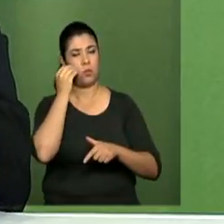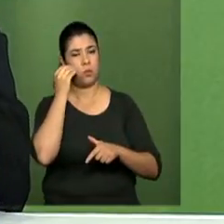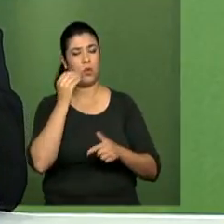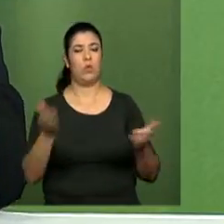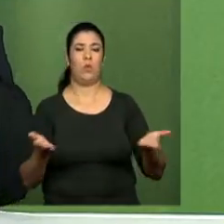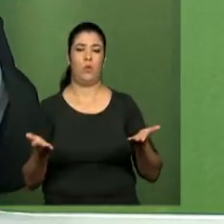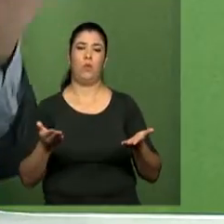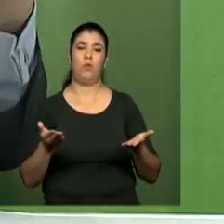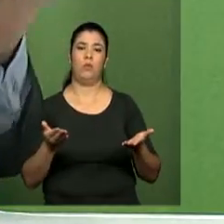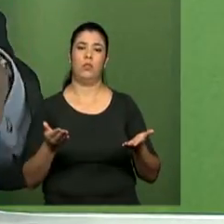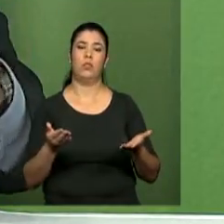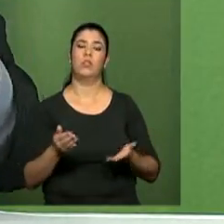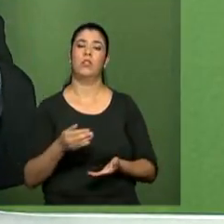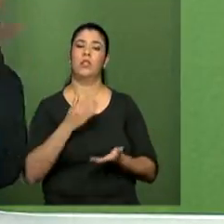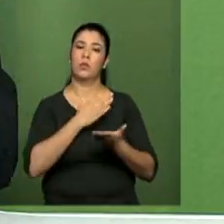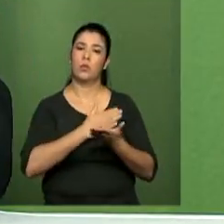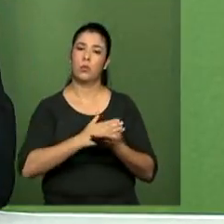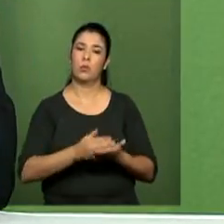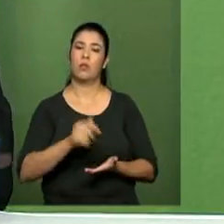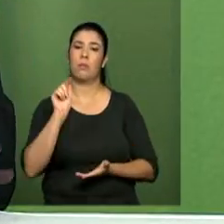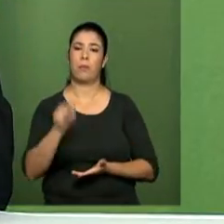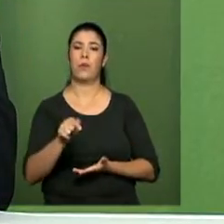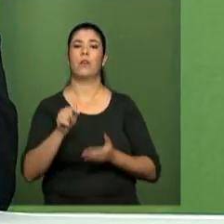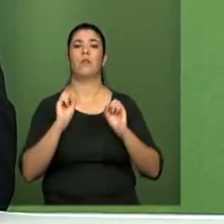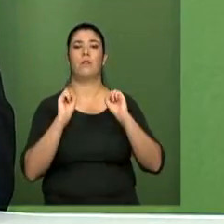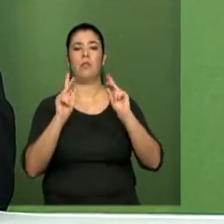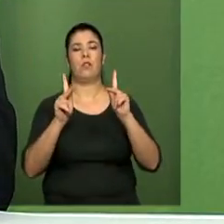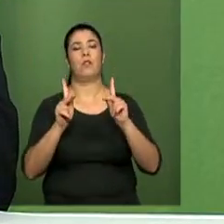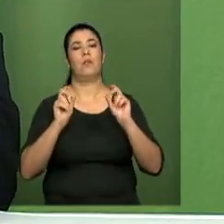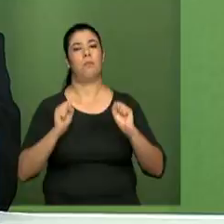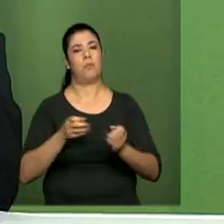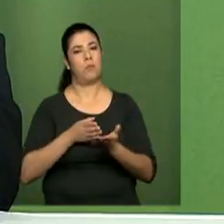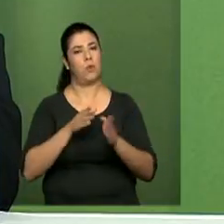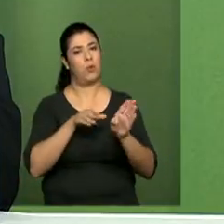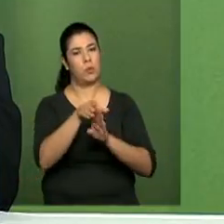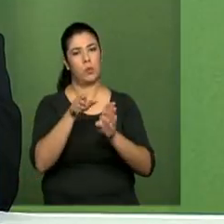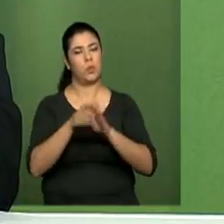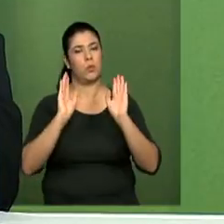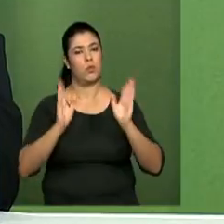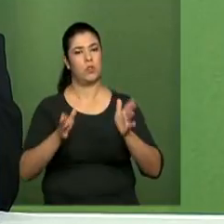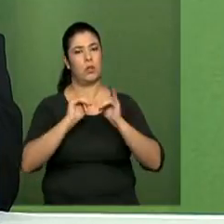26 temos larga pode começar que tá todo mundo excluído